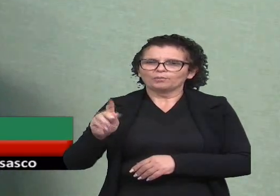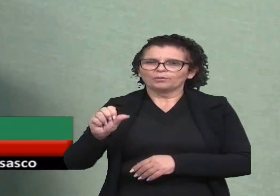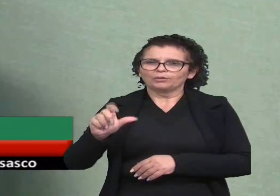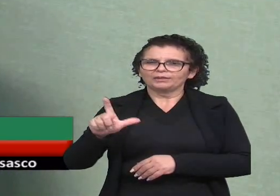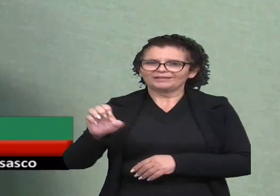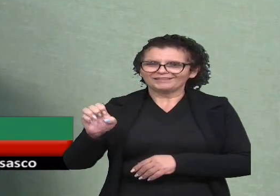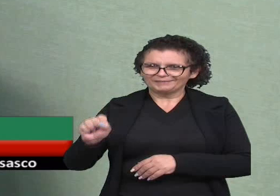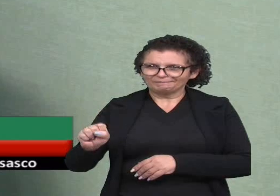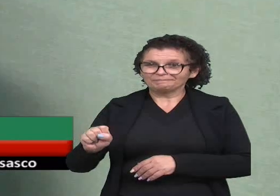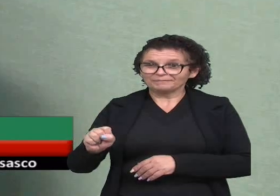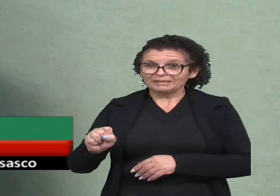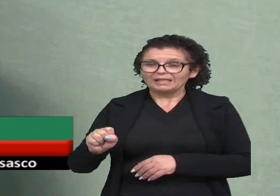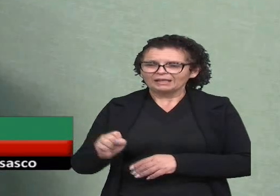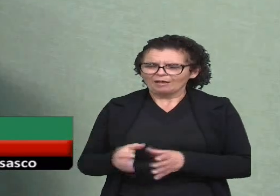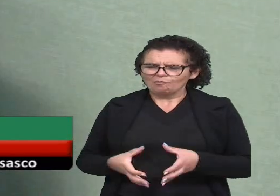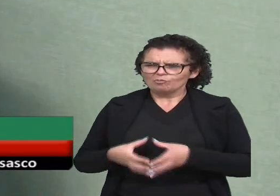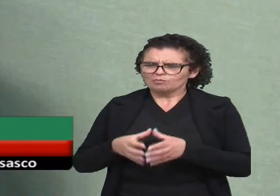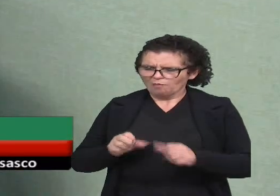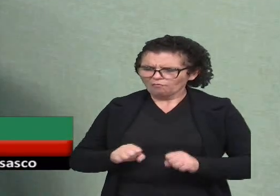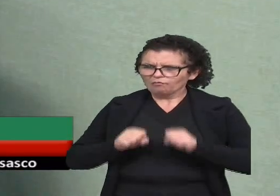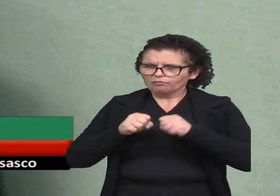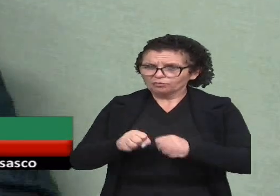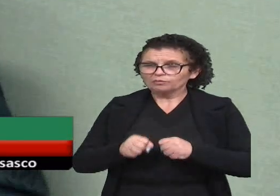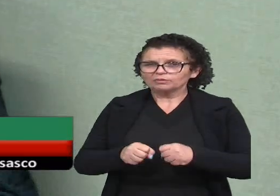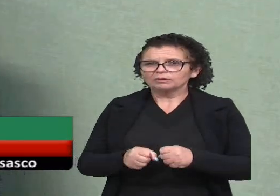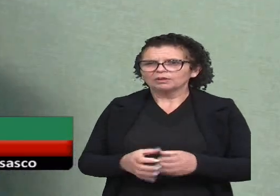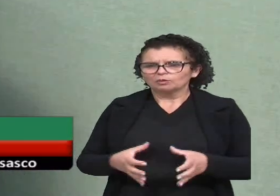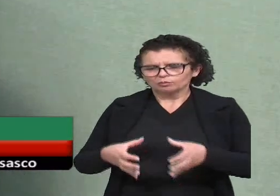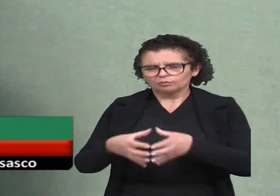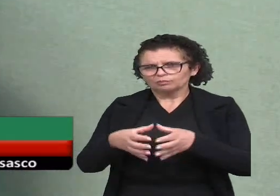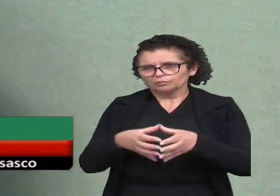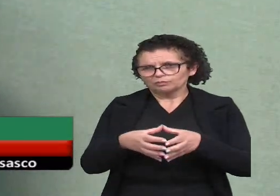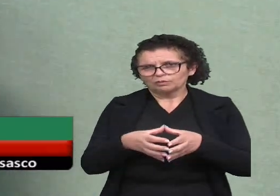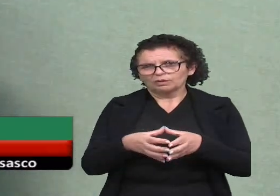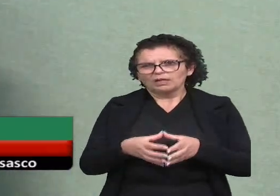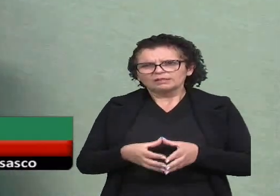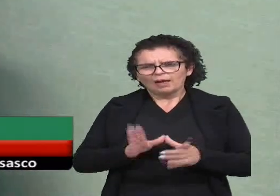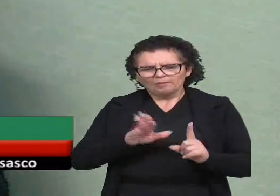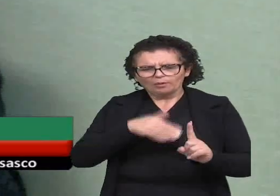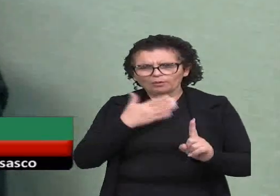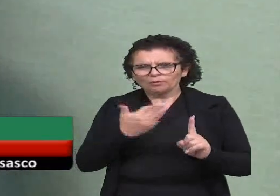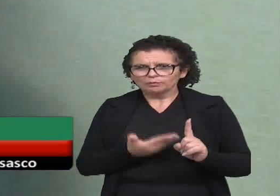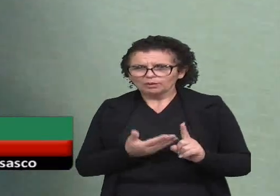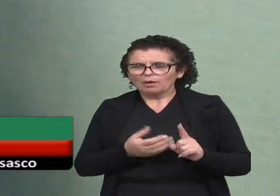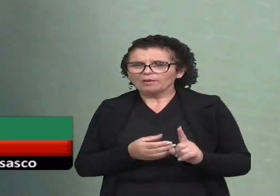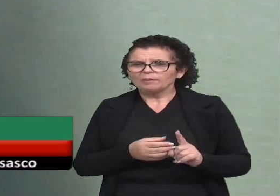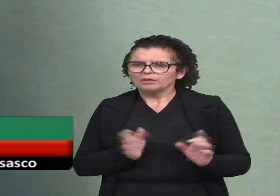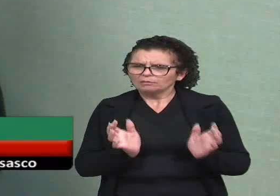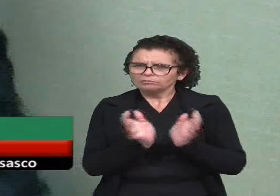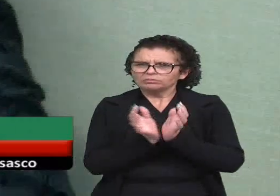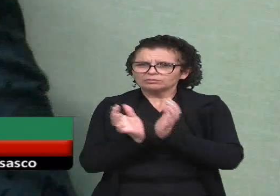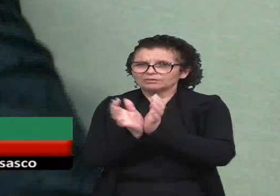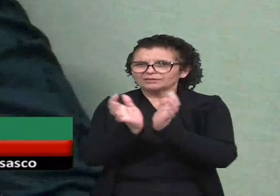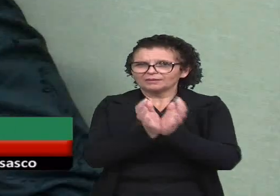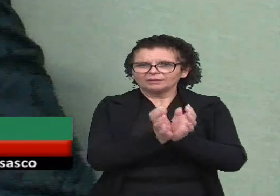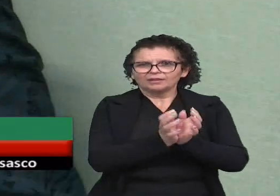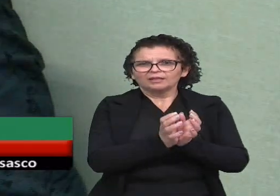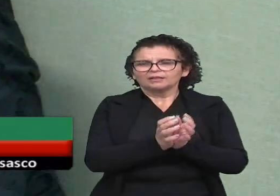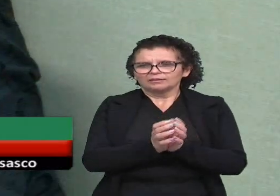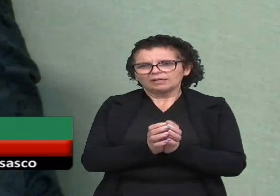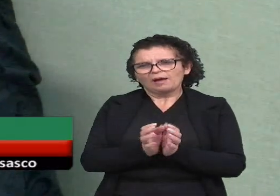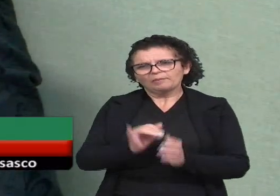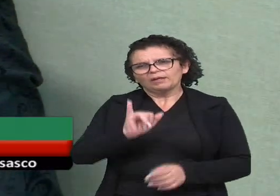tem lá. E parabéns pelo esse mérito, né, desse time, essa família do IDM, que é um